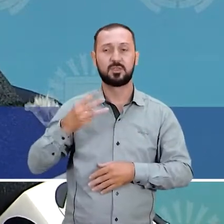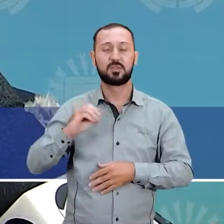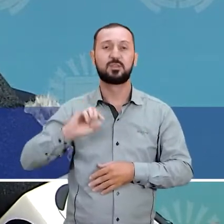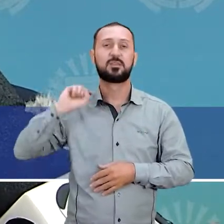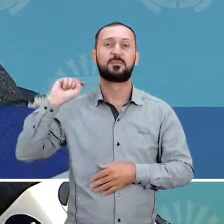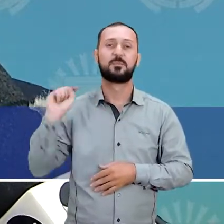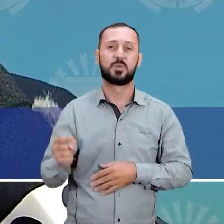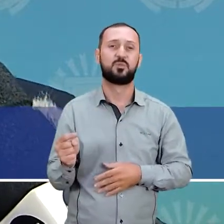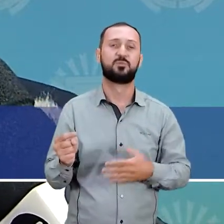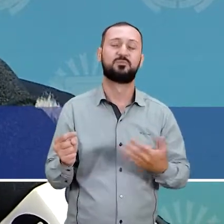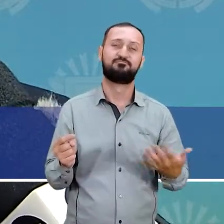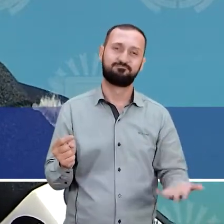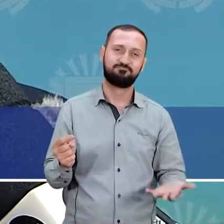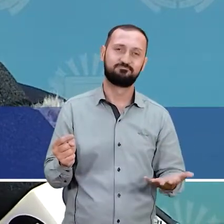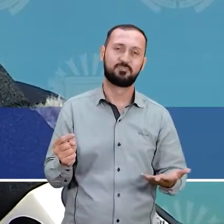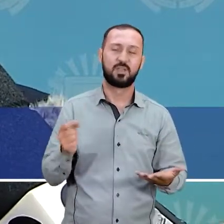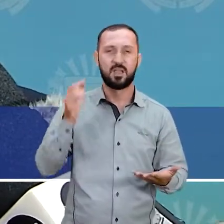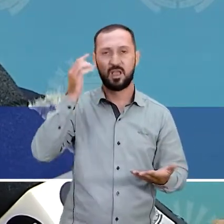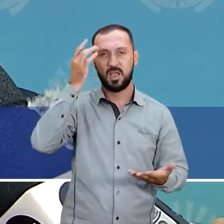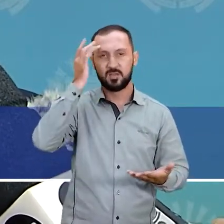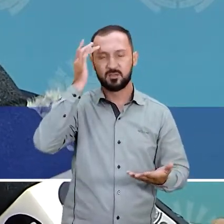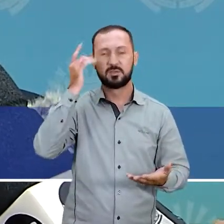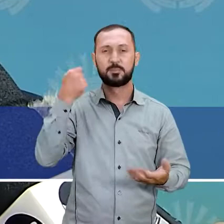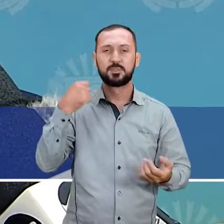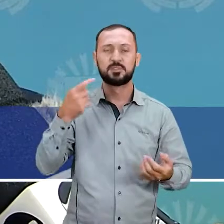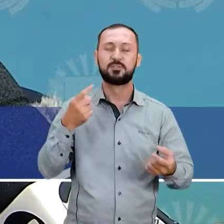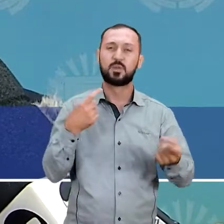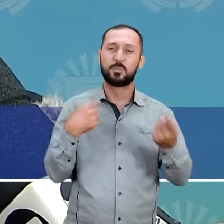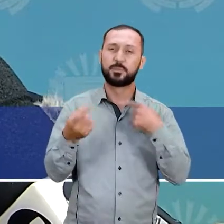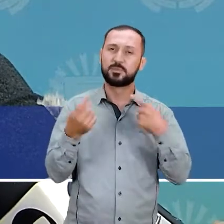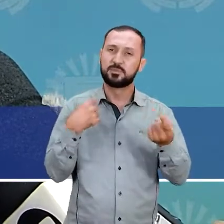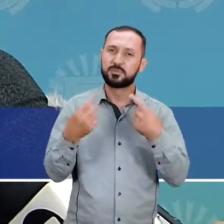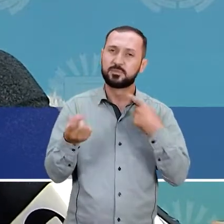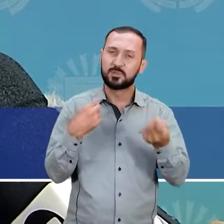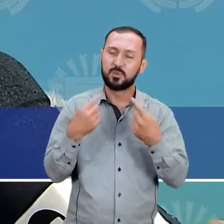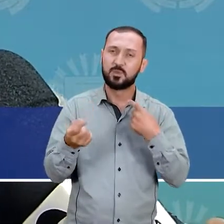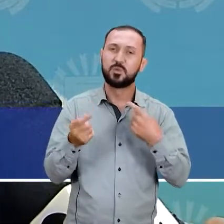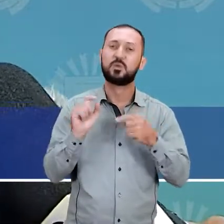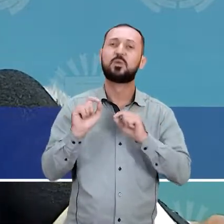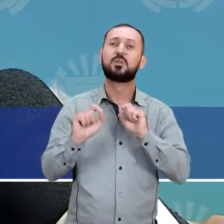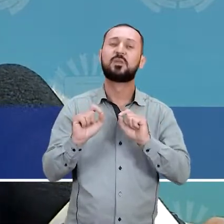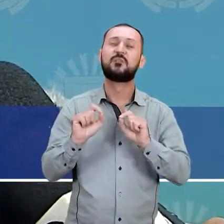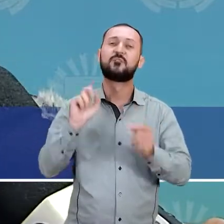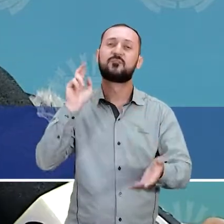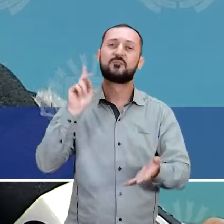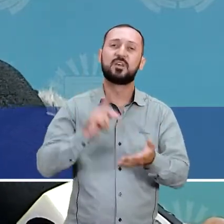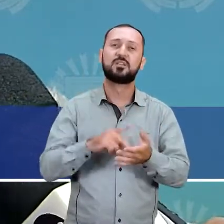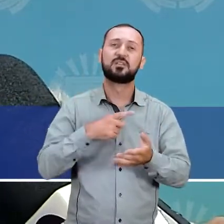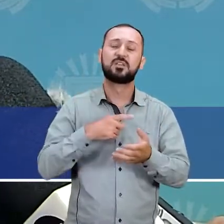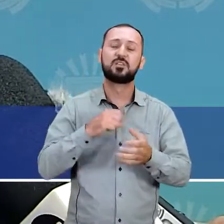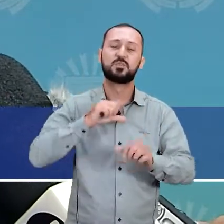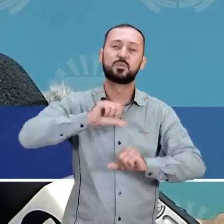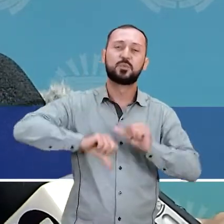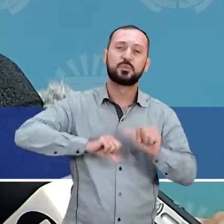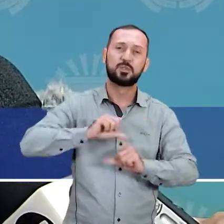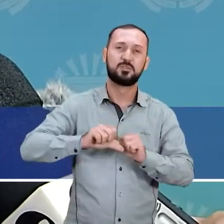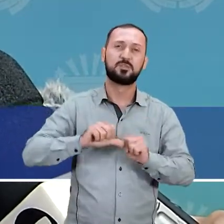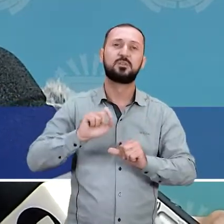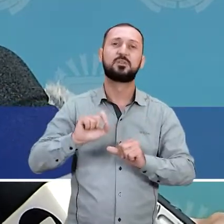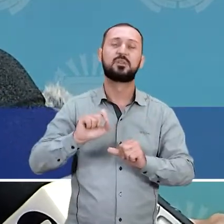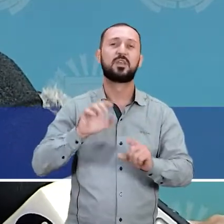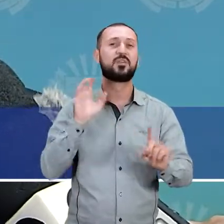Ministério Público é de R$ 30.000. Então eu acho que nós temos que fazer uma discussão sobre o que de fato existe